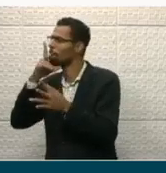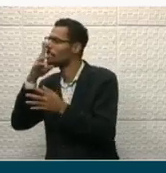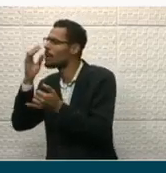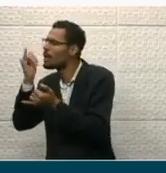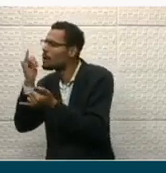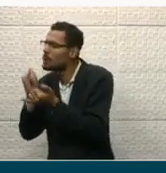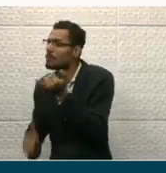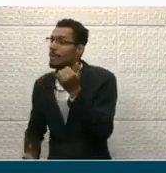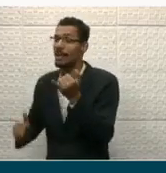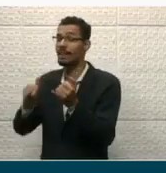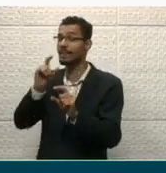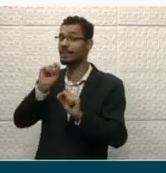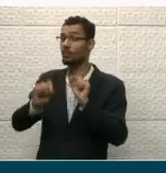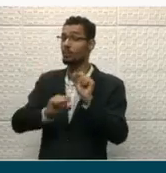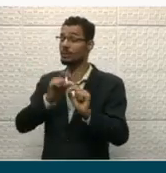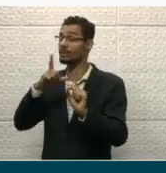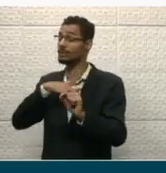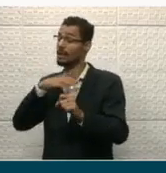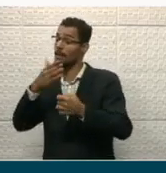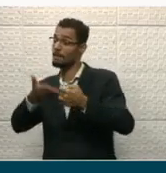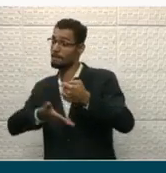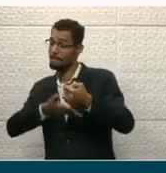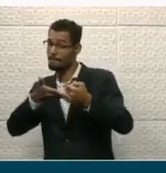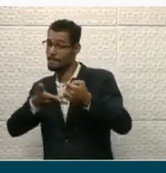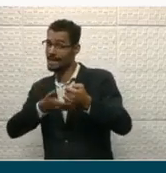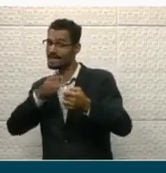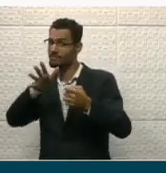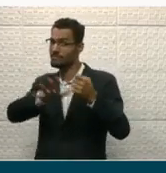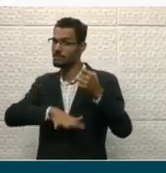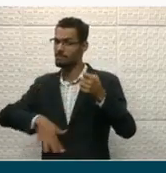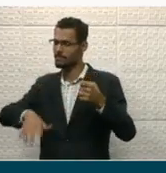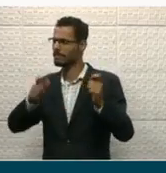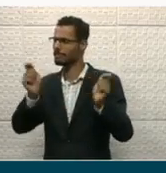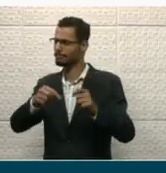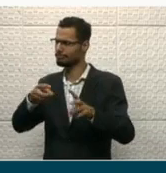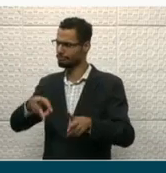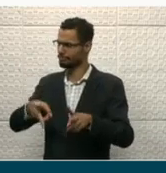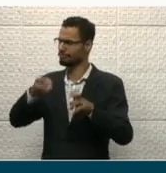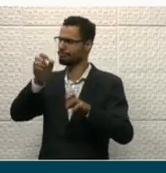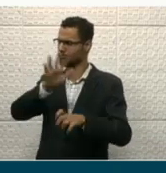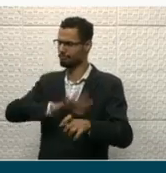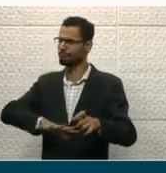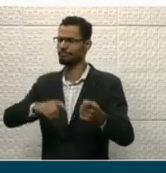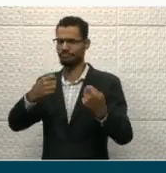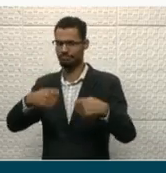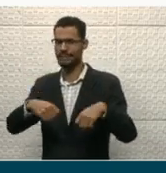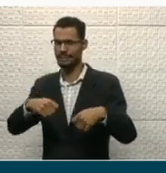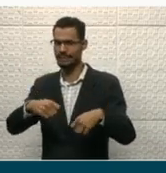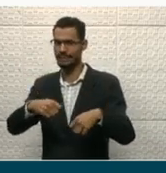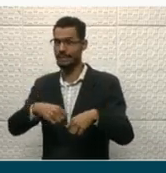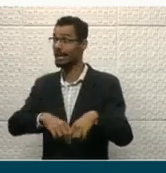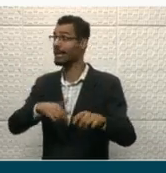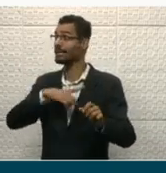só adequando as bases, os espaços que seriam avaliados. Nós temos uma transformação